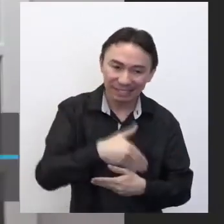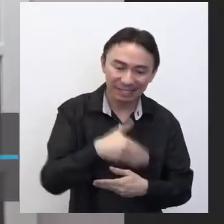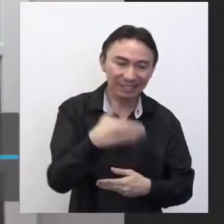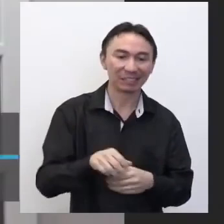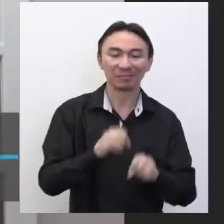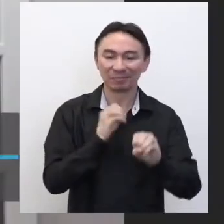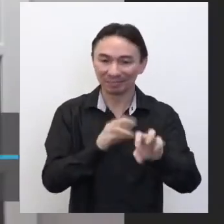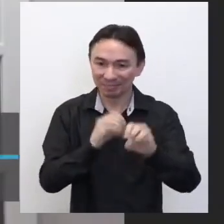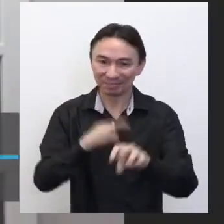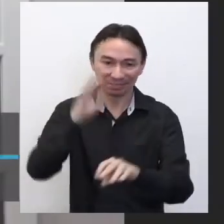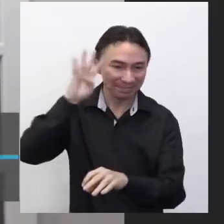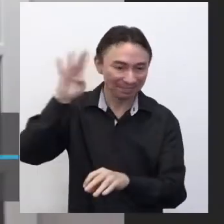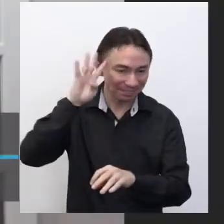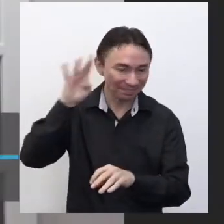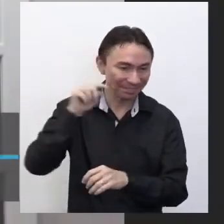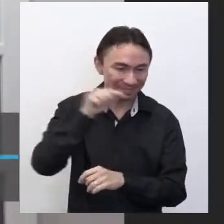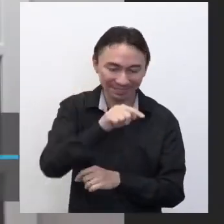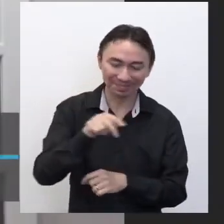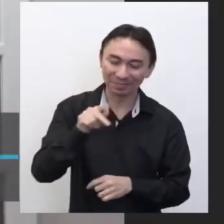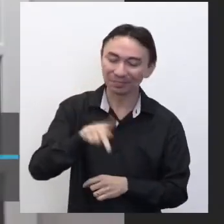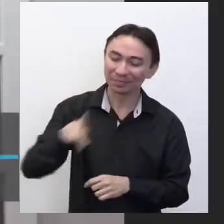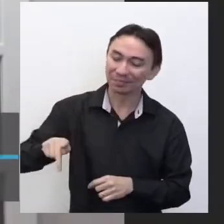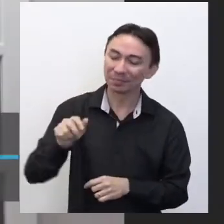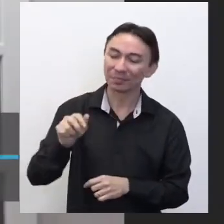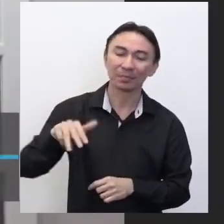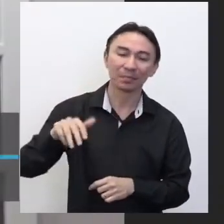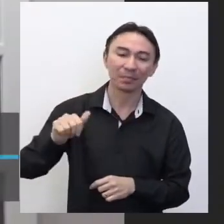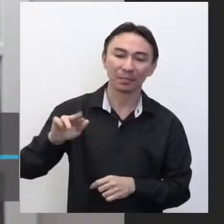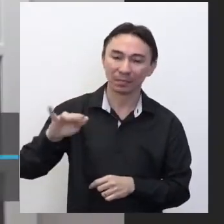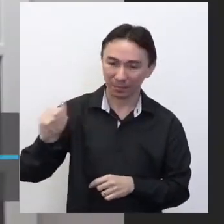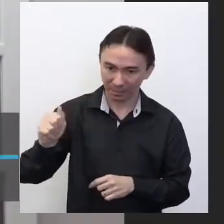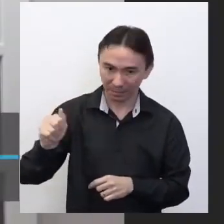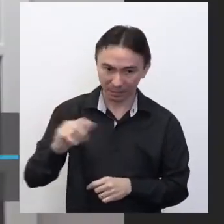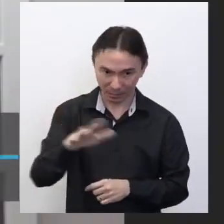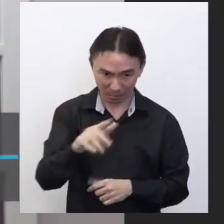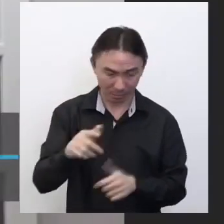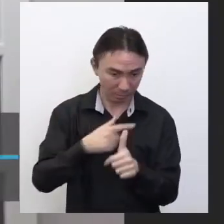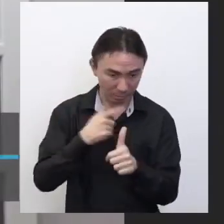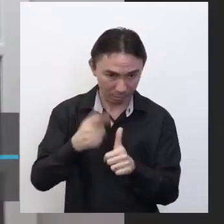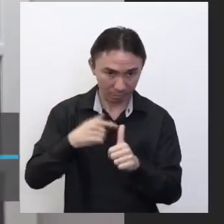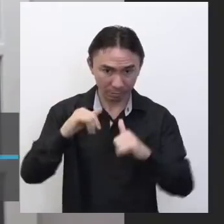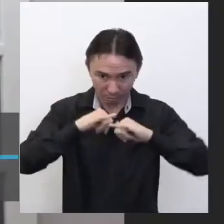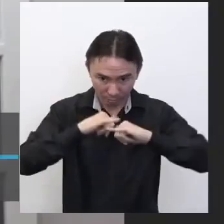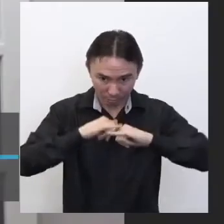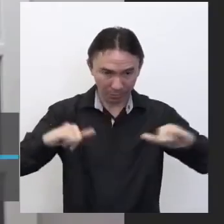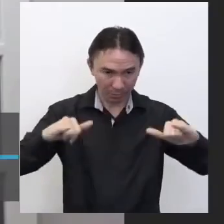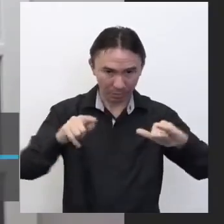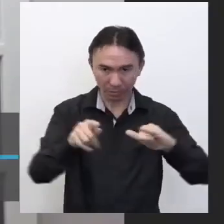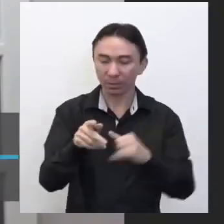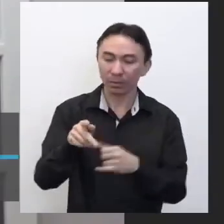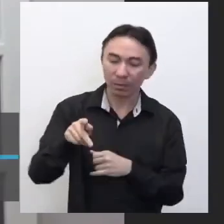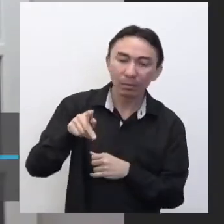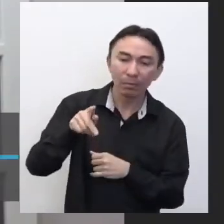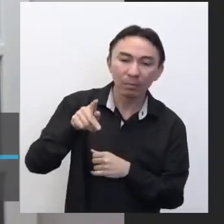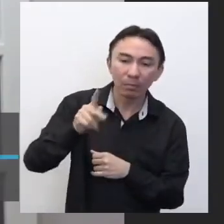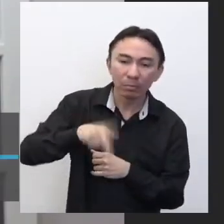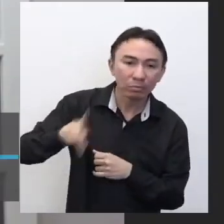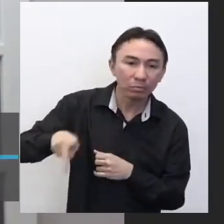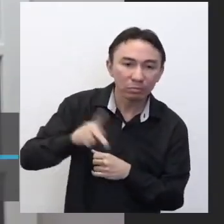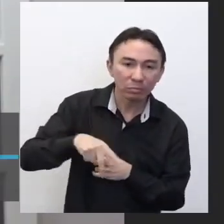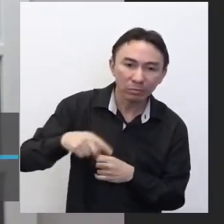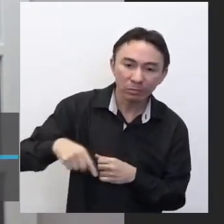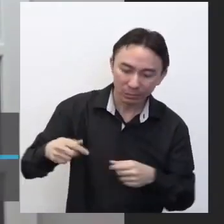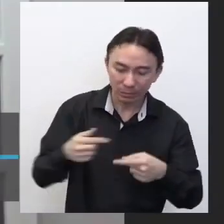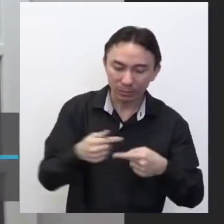Fernanda. Antes de comentar as respostas, queria deixar alguns recados para vocês, primeiramente aos professores. Eu vi que nas aulas da semana passada muita